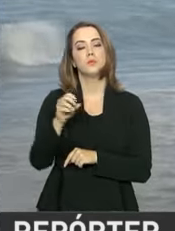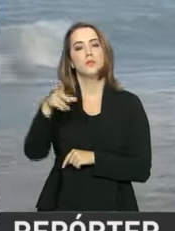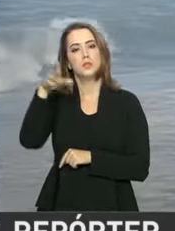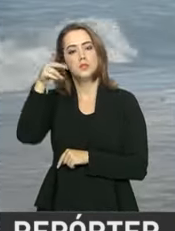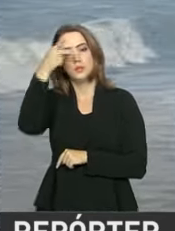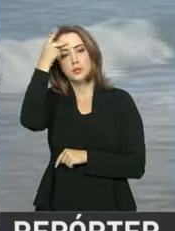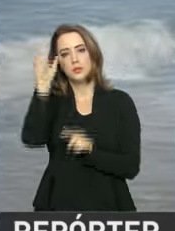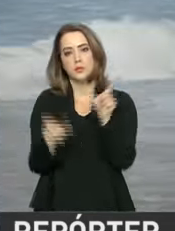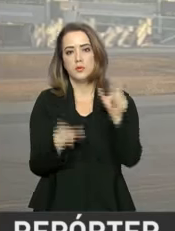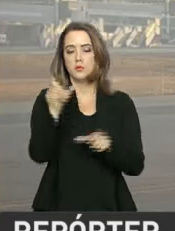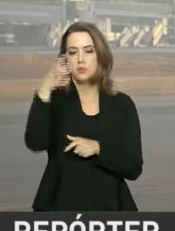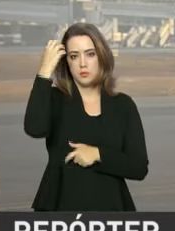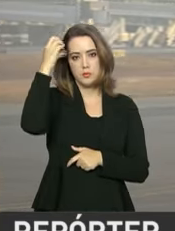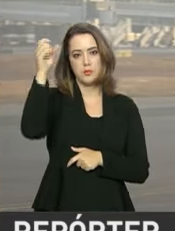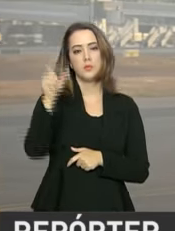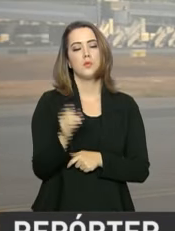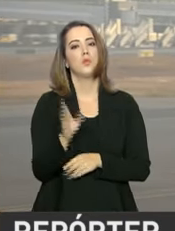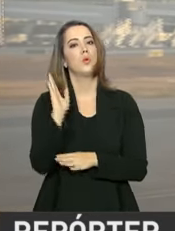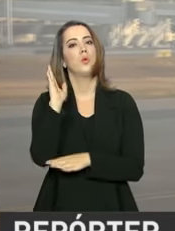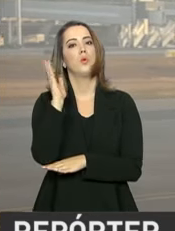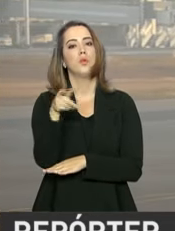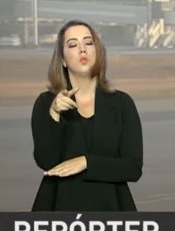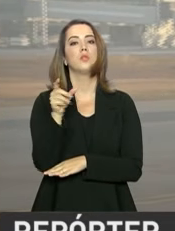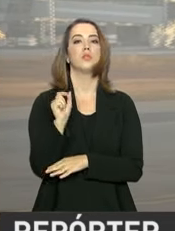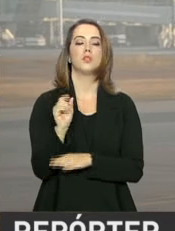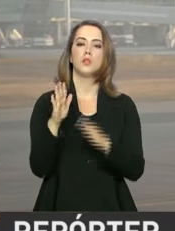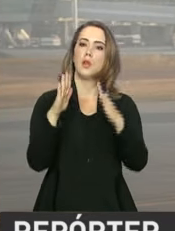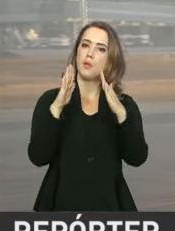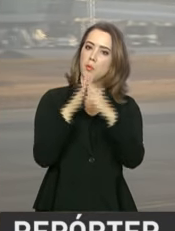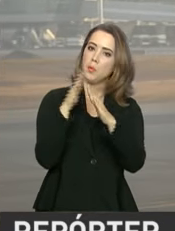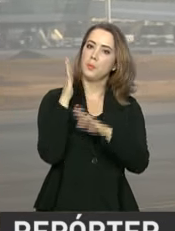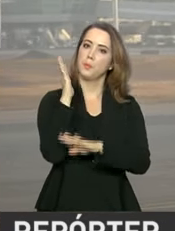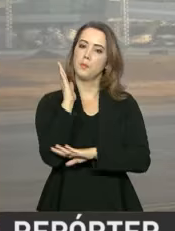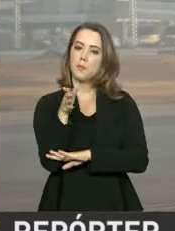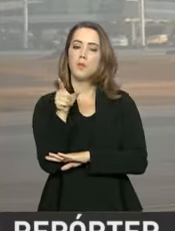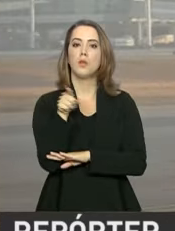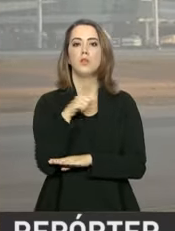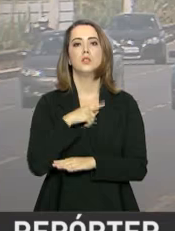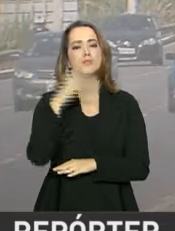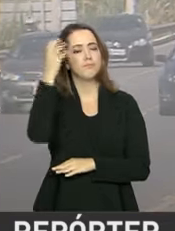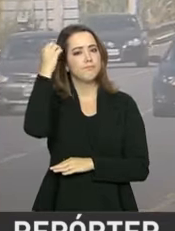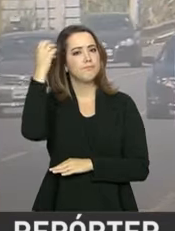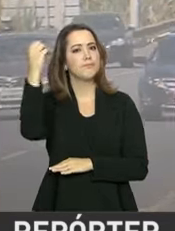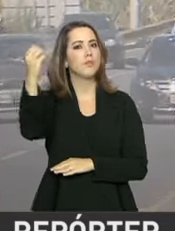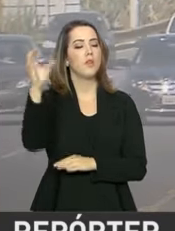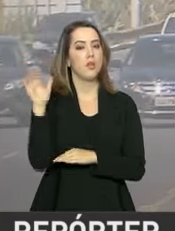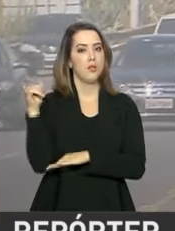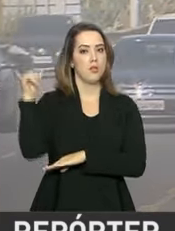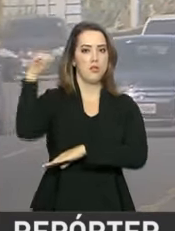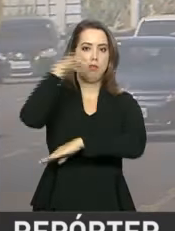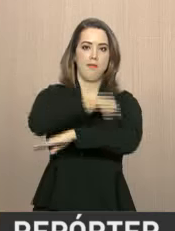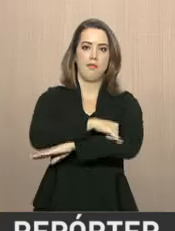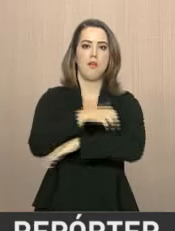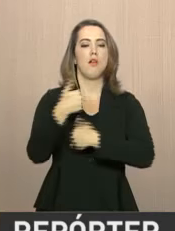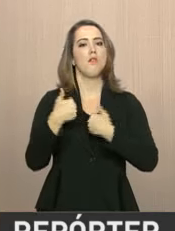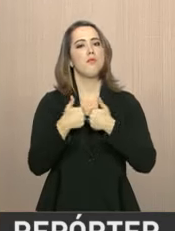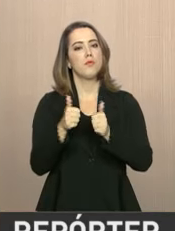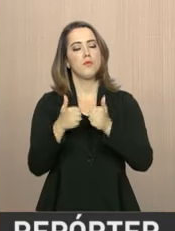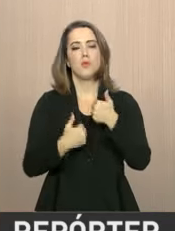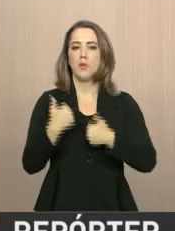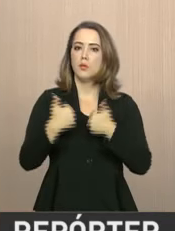em hotel ou pousada já os principais meios de transporte usados serão aviões carros e ônibus